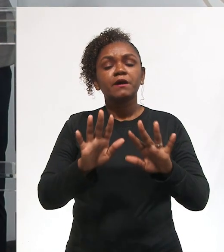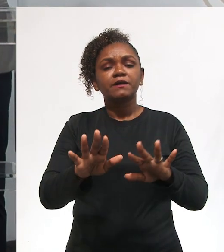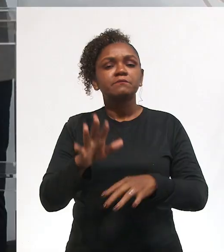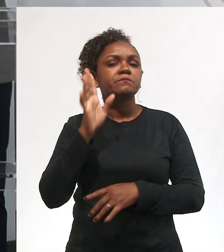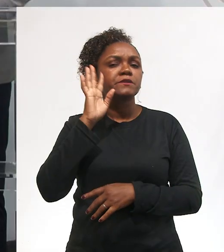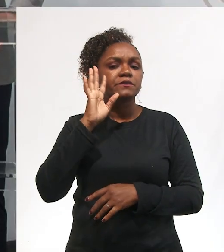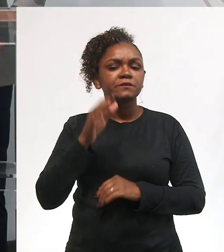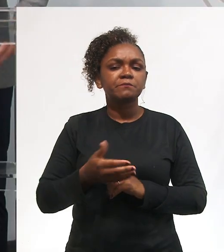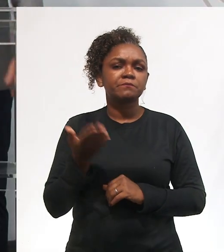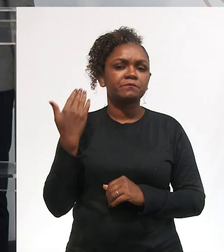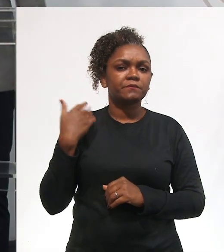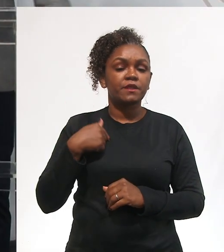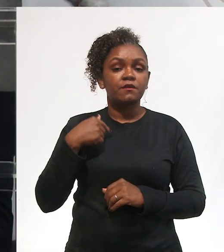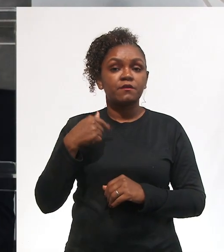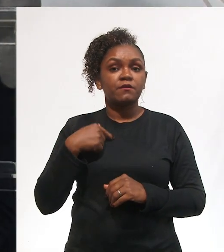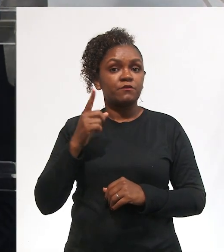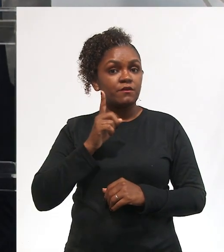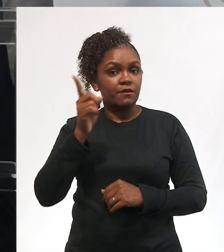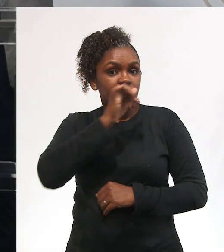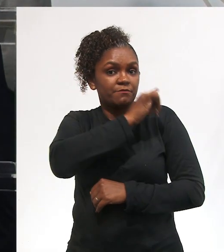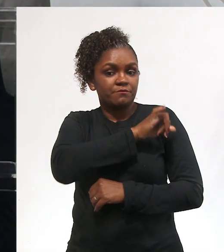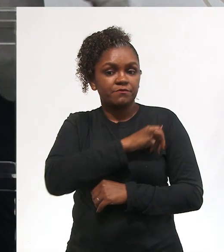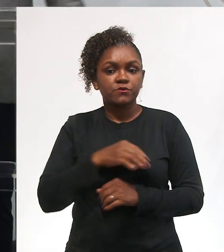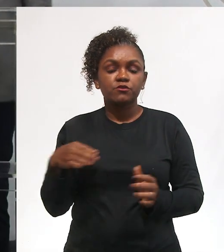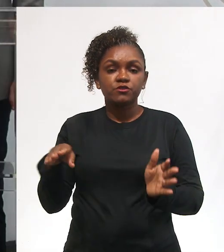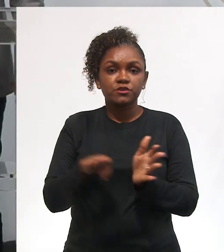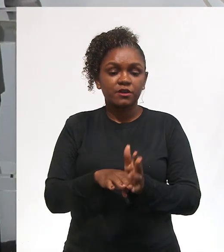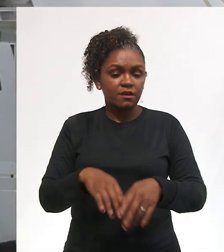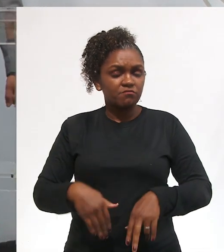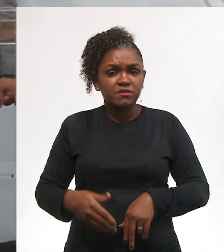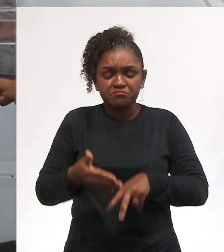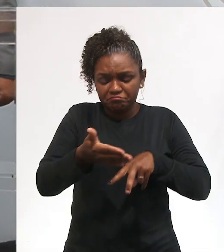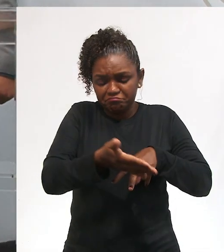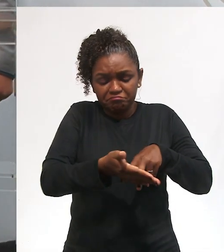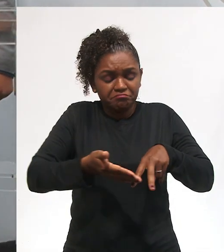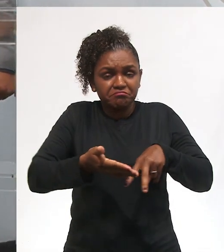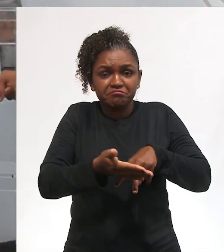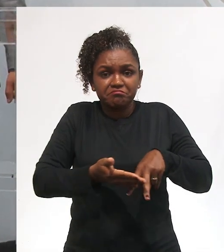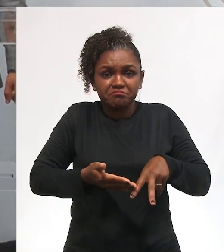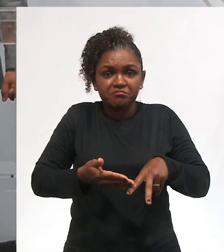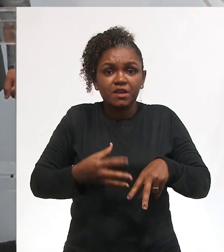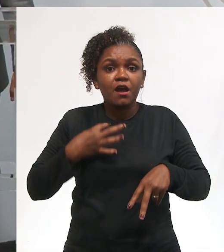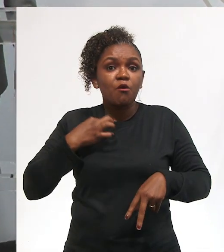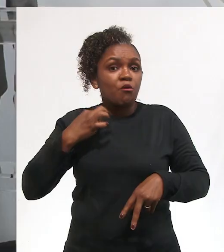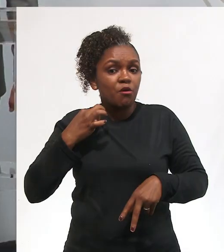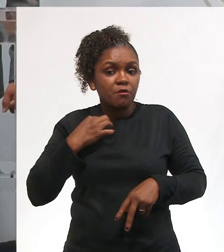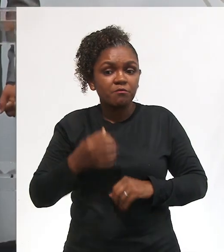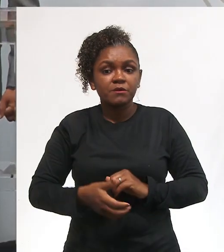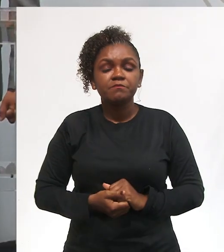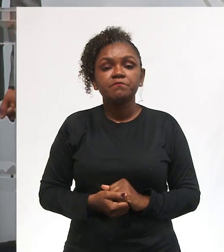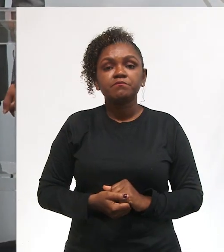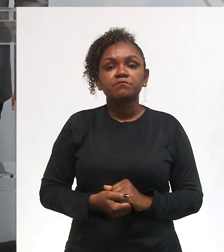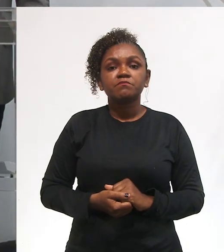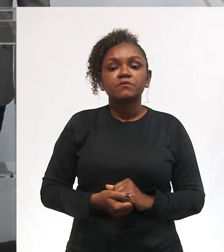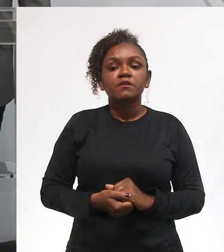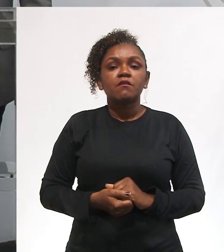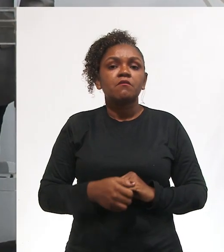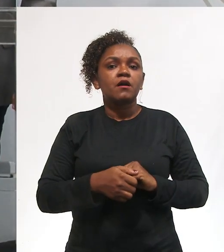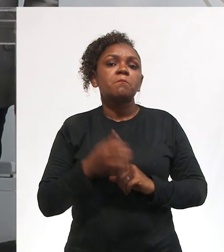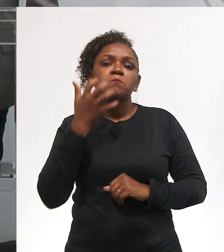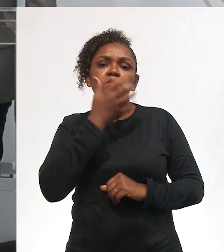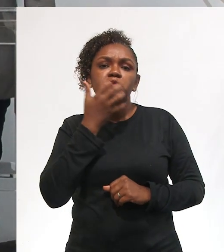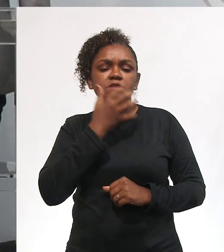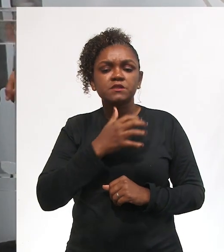né, como eu falei, de tênis, chegava para dar aula, e aí eu colocava uma música, colocava uma caixinha de